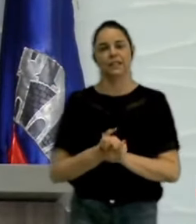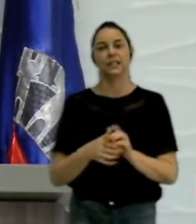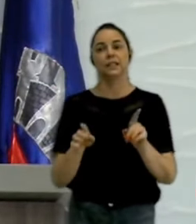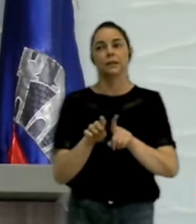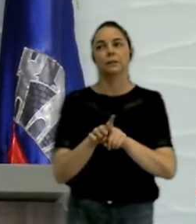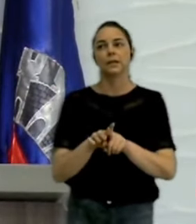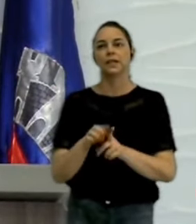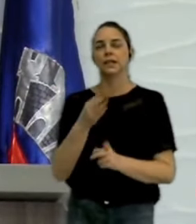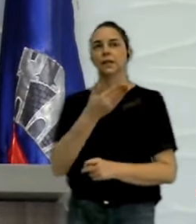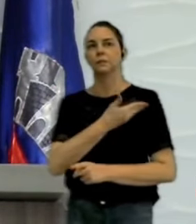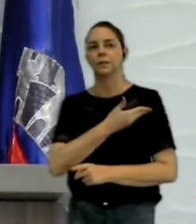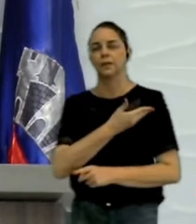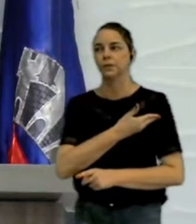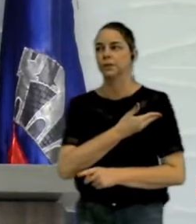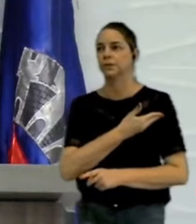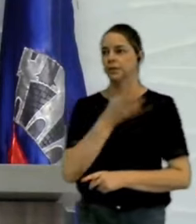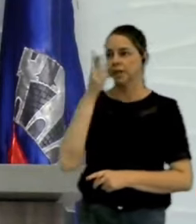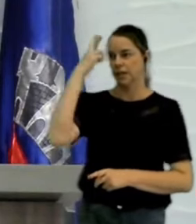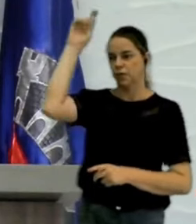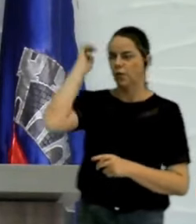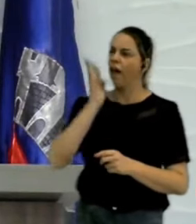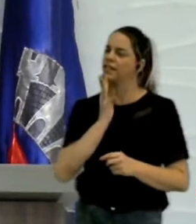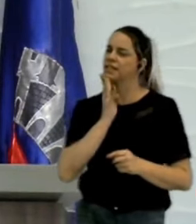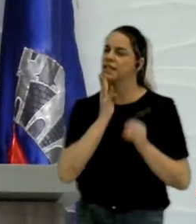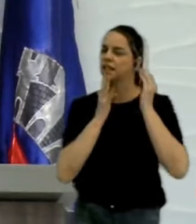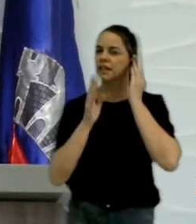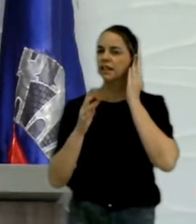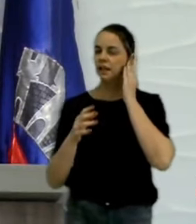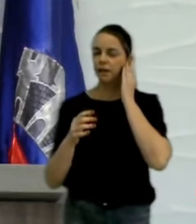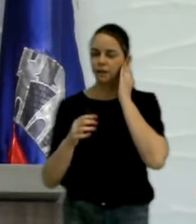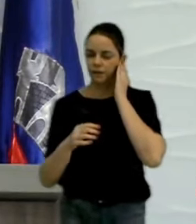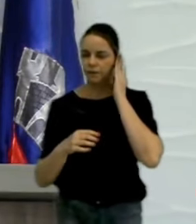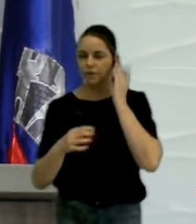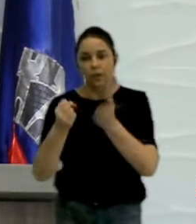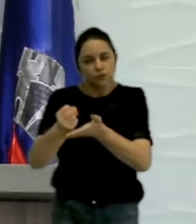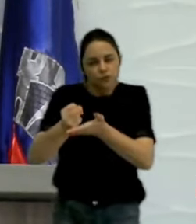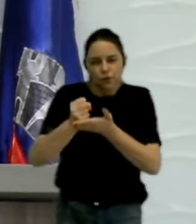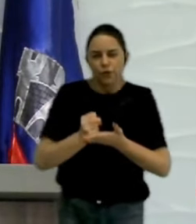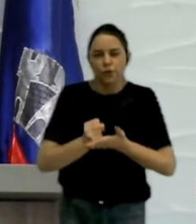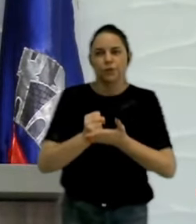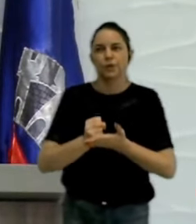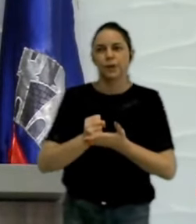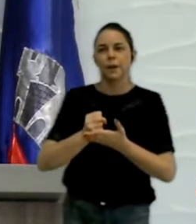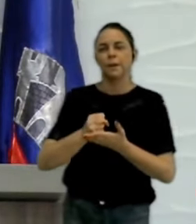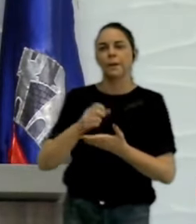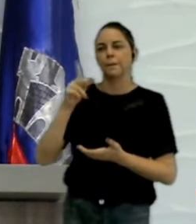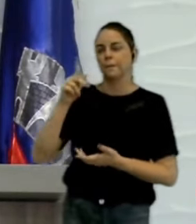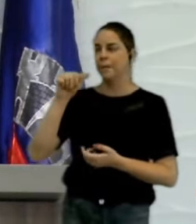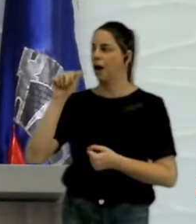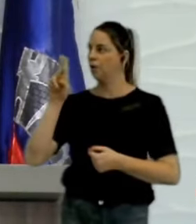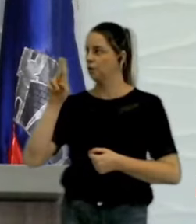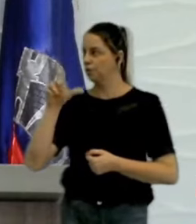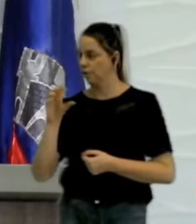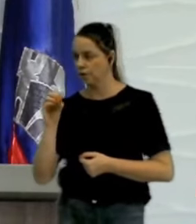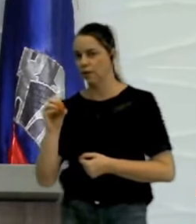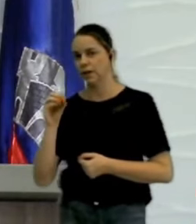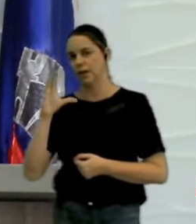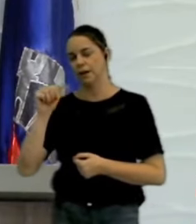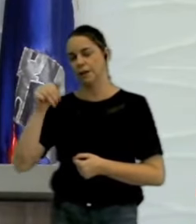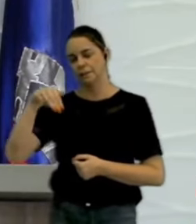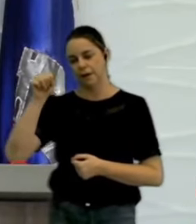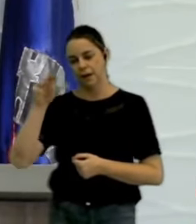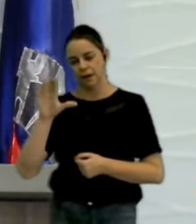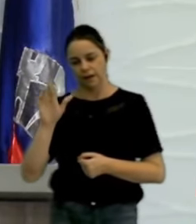colega Rinaldo conhece muito bem, nos ajudou muito no mandato de Paulo Câmara lá no hospital de Caruaru,